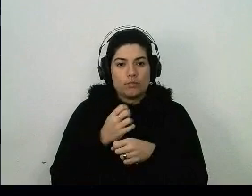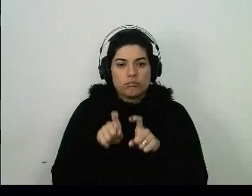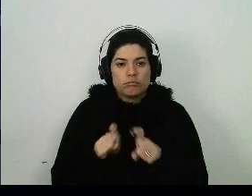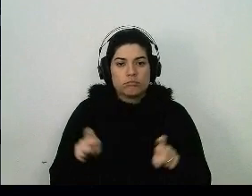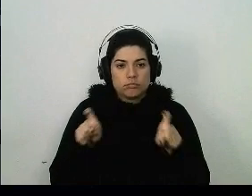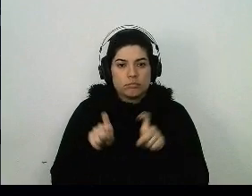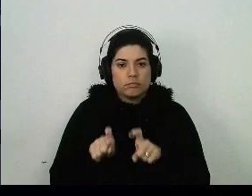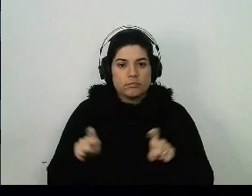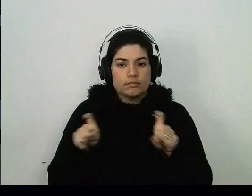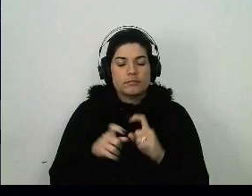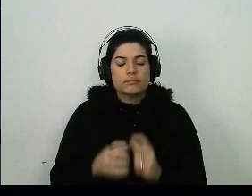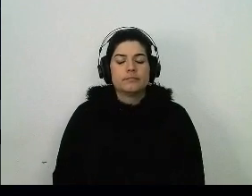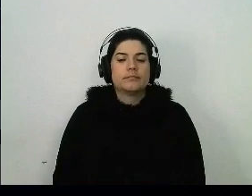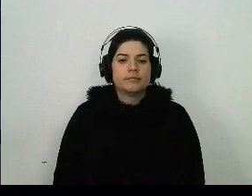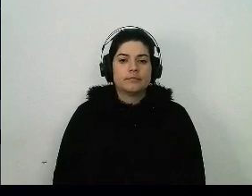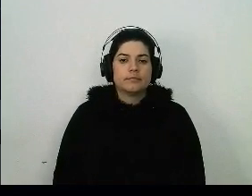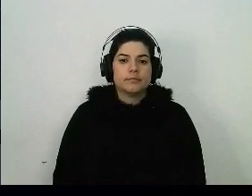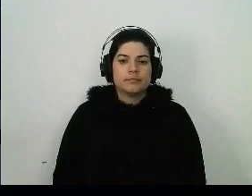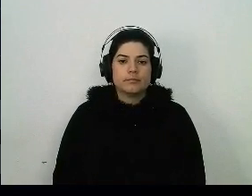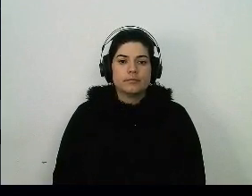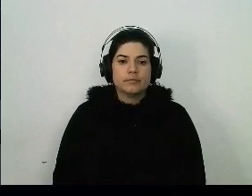Cadê?